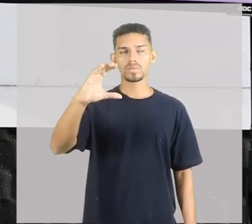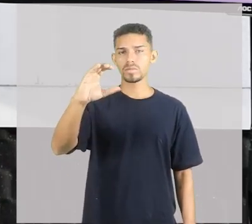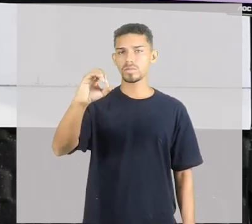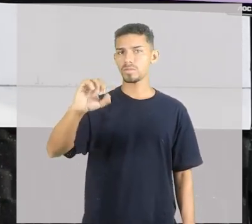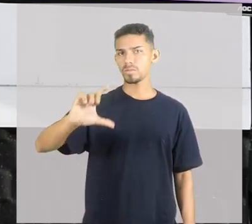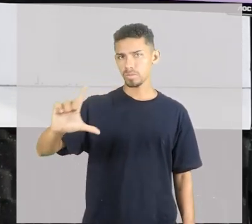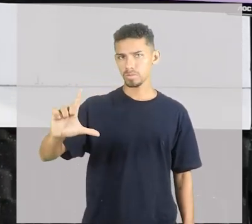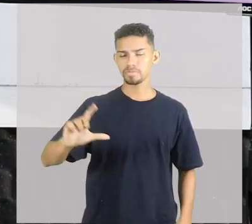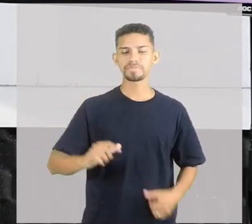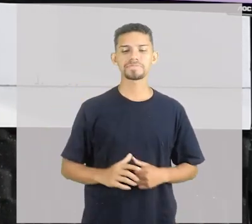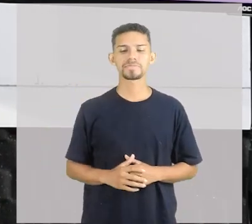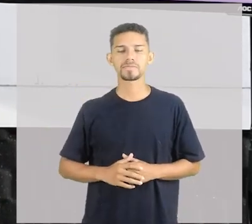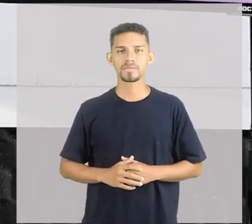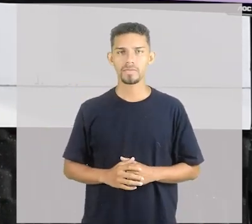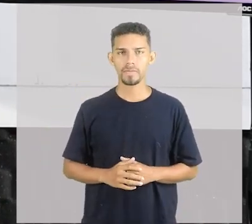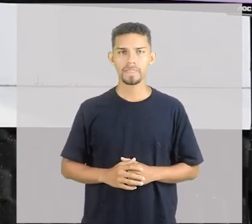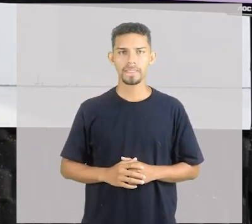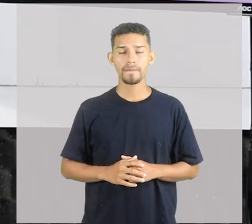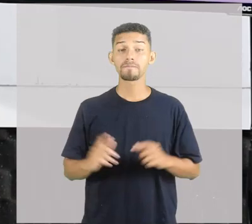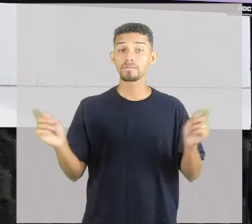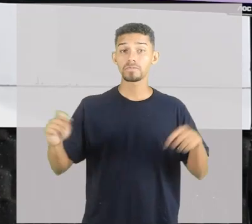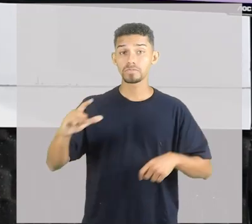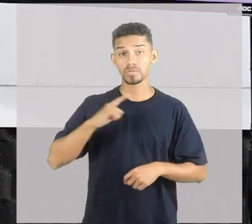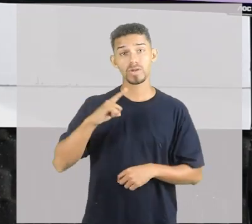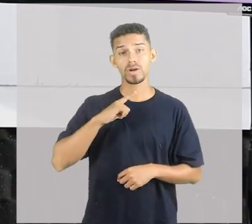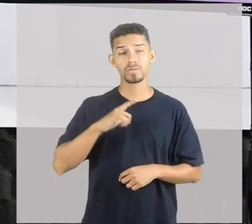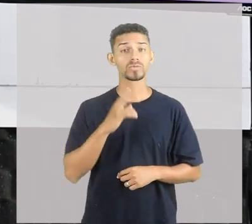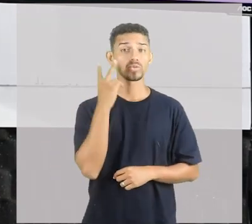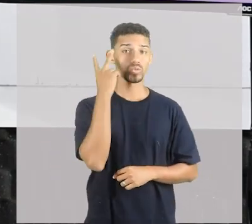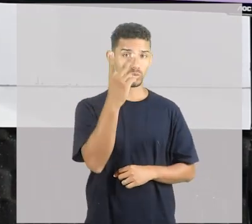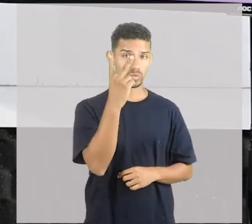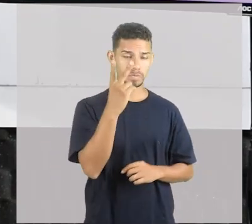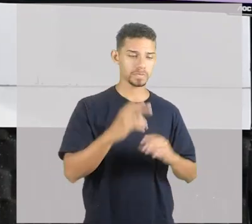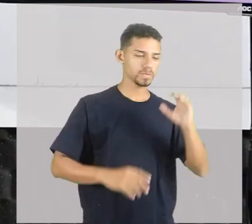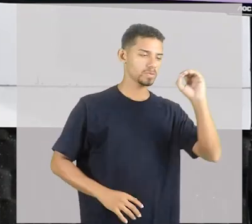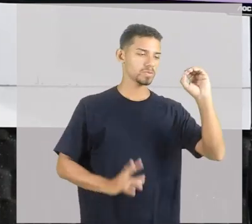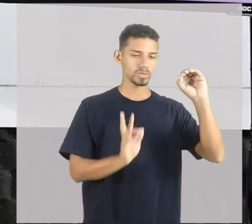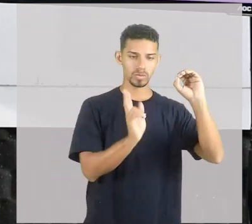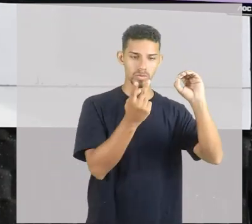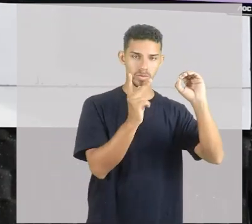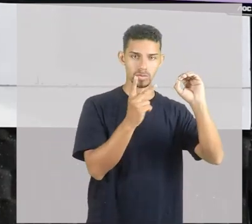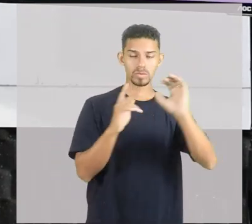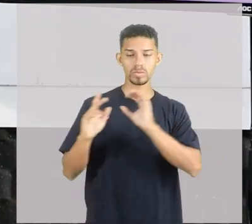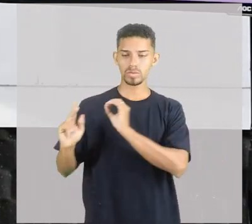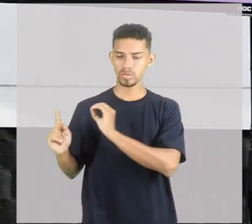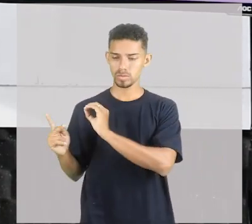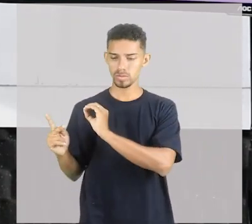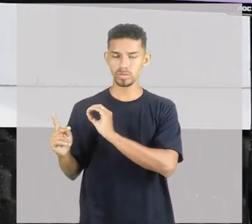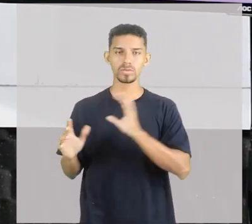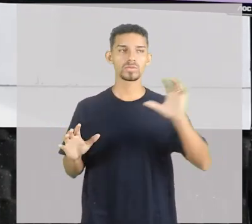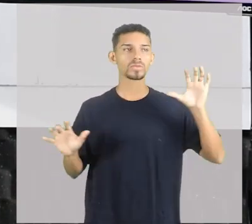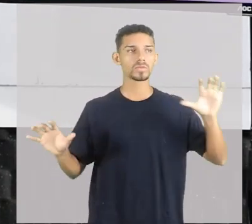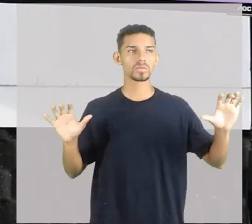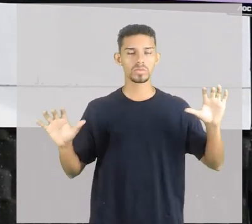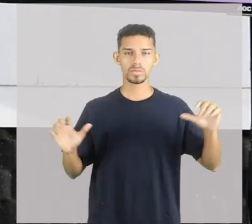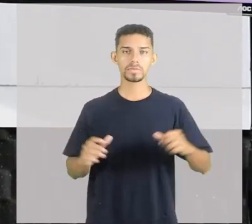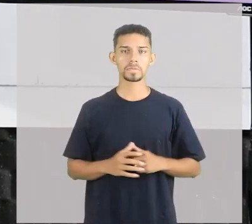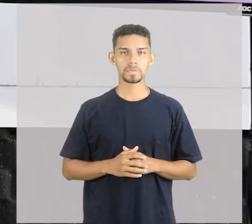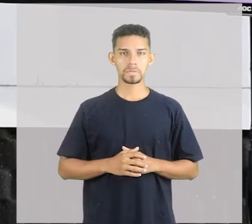Catecol. Eu posso ter também duas hidroxilas, uma em cada ponta.